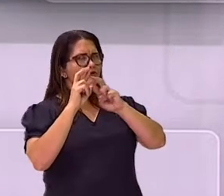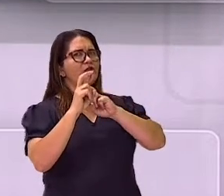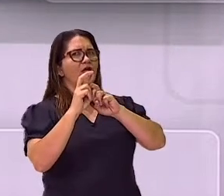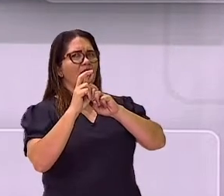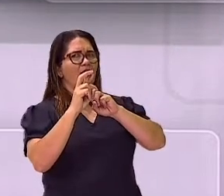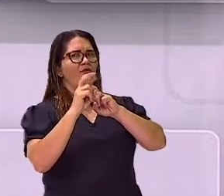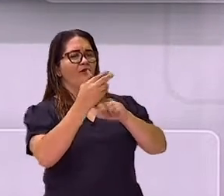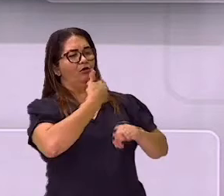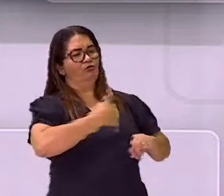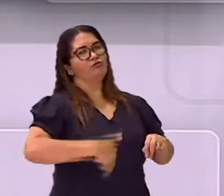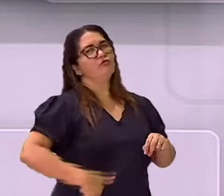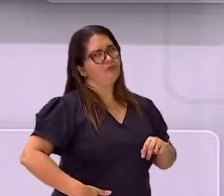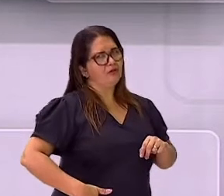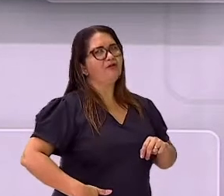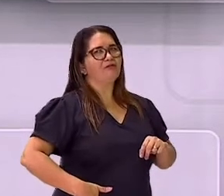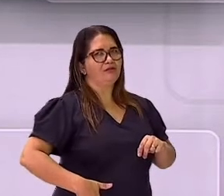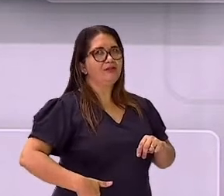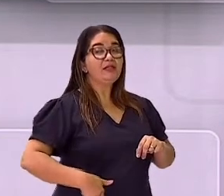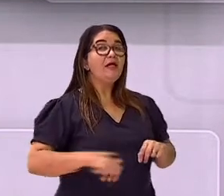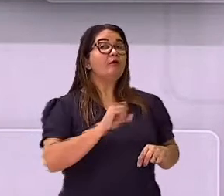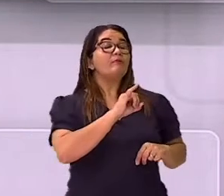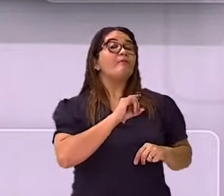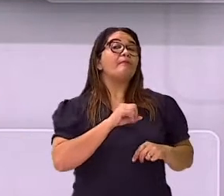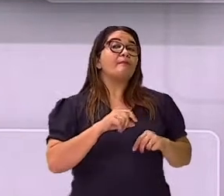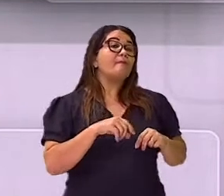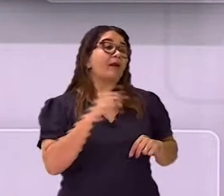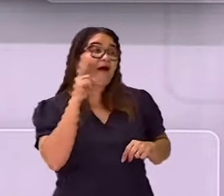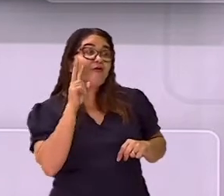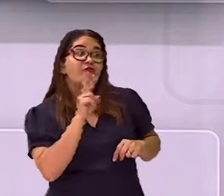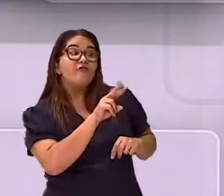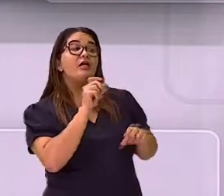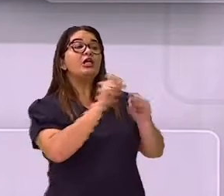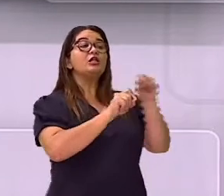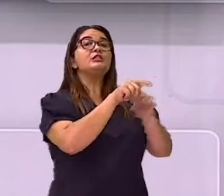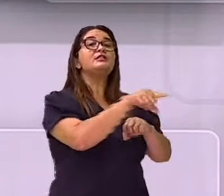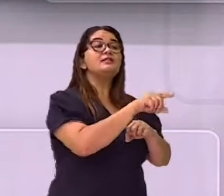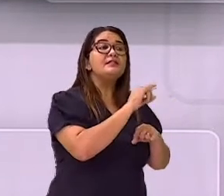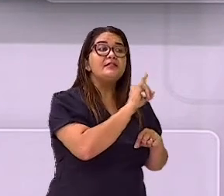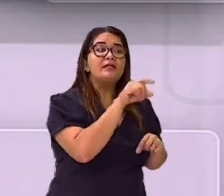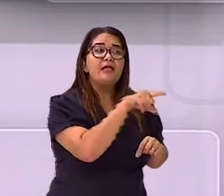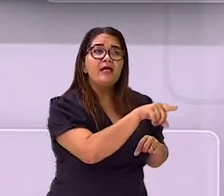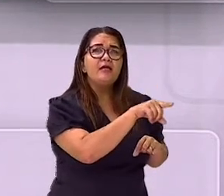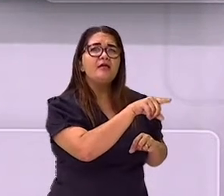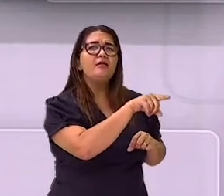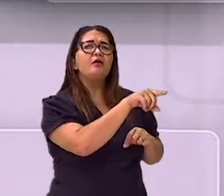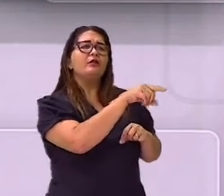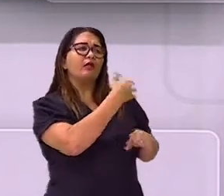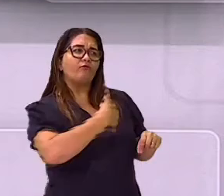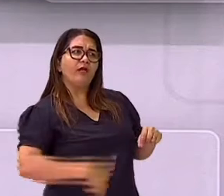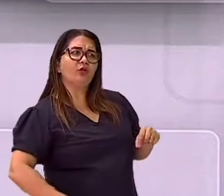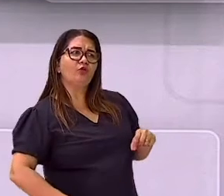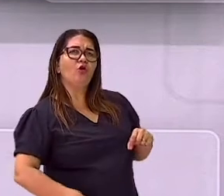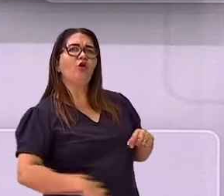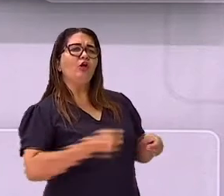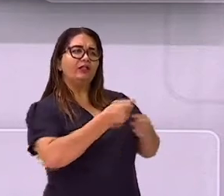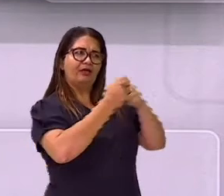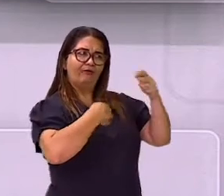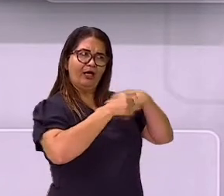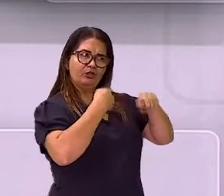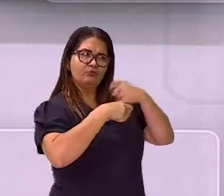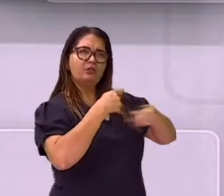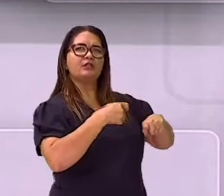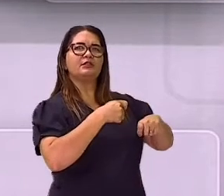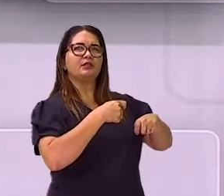vigiavam esses governadores e reportavam diretamente ao império, ao rei, ao